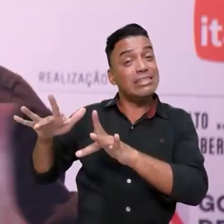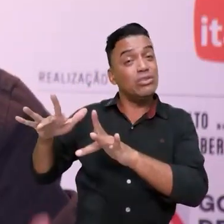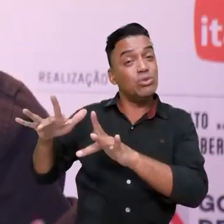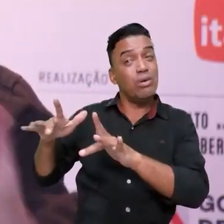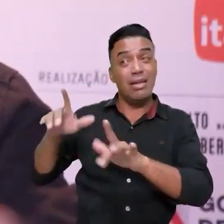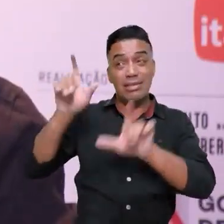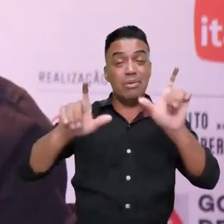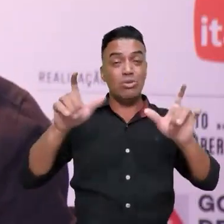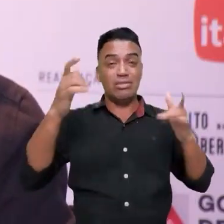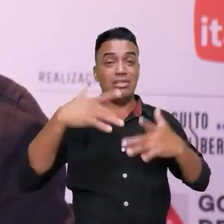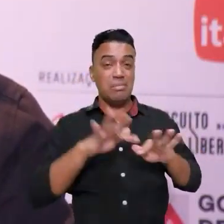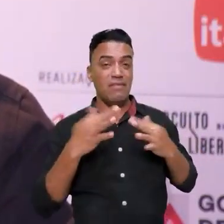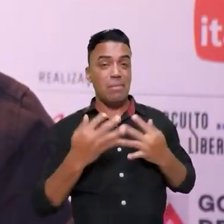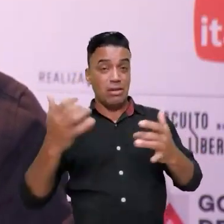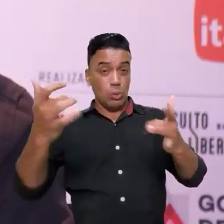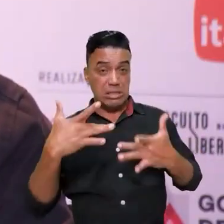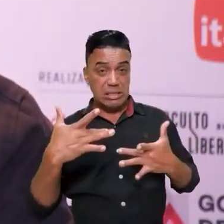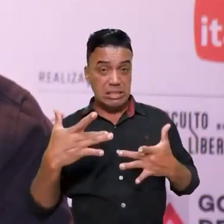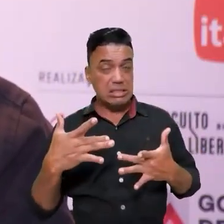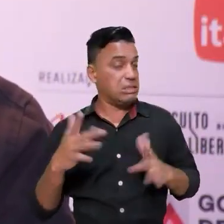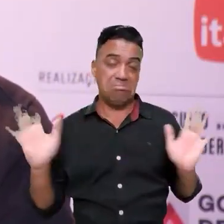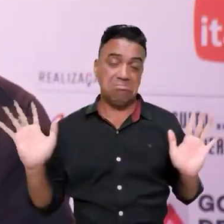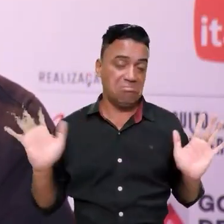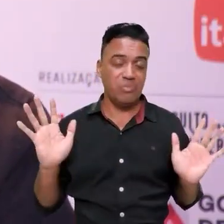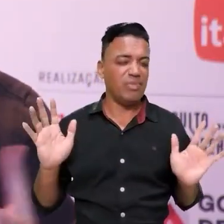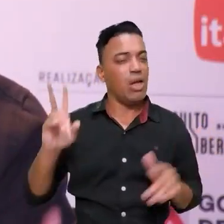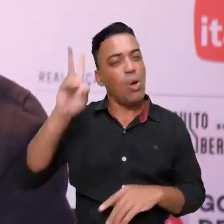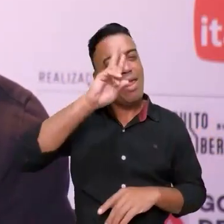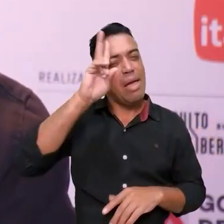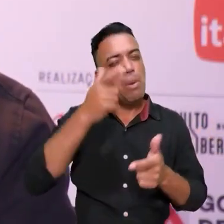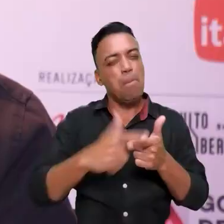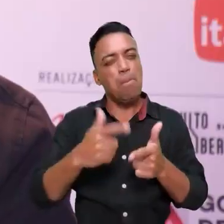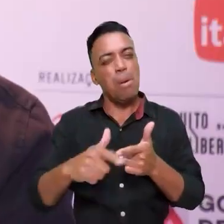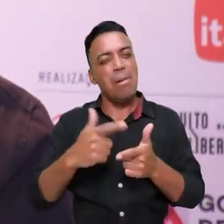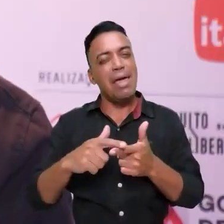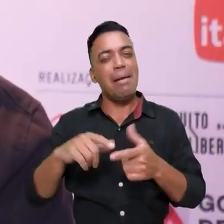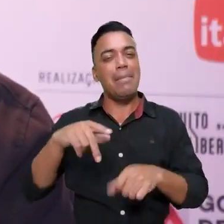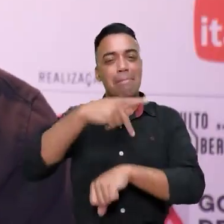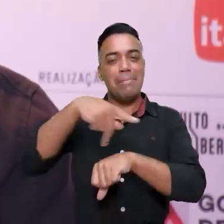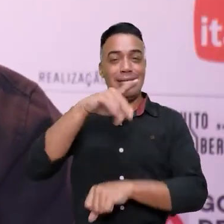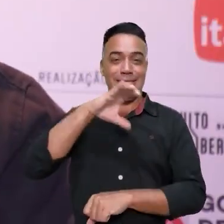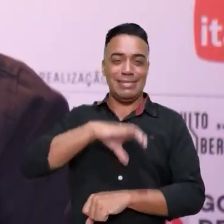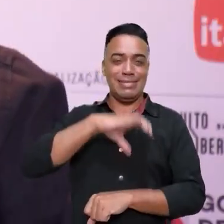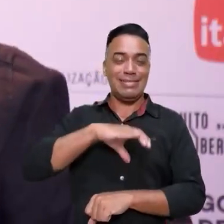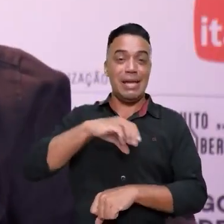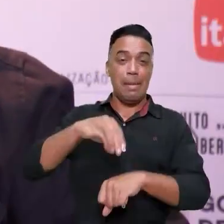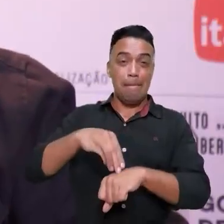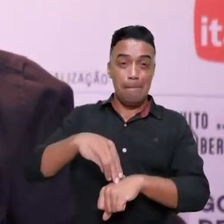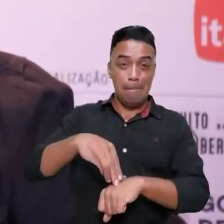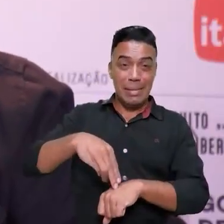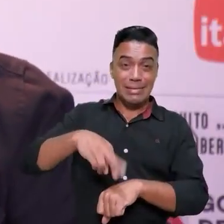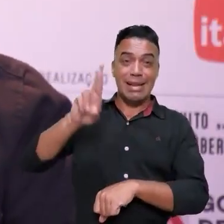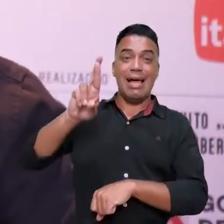mim, assim, de verdade. A minha família não desiste. Eu lembro que estava passando um perrengue em Portugal, num mestrado